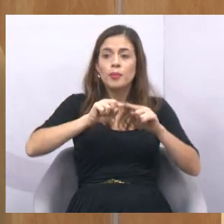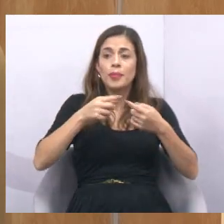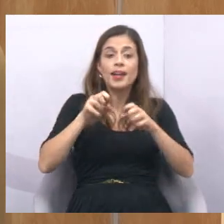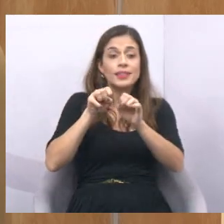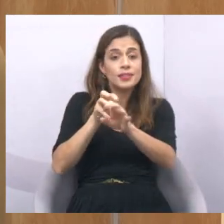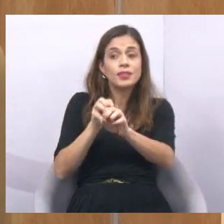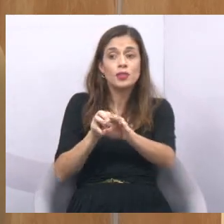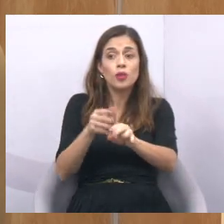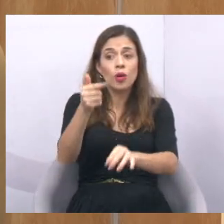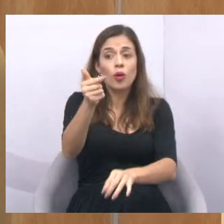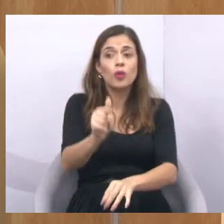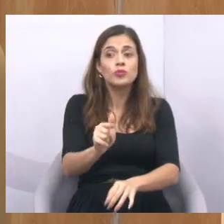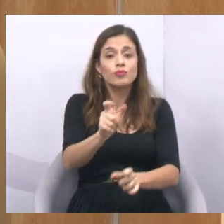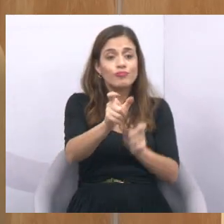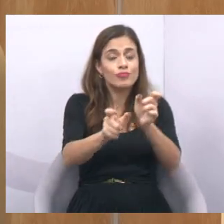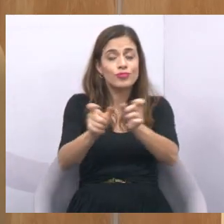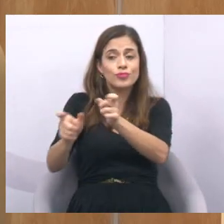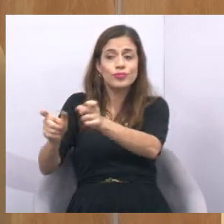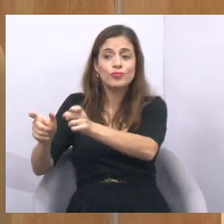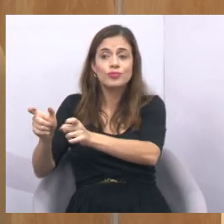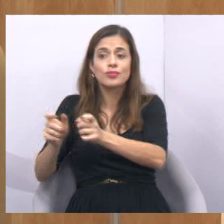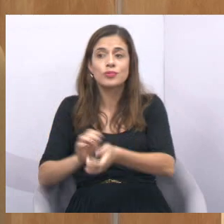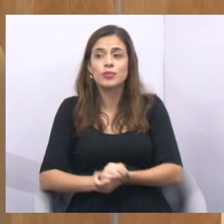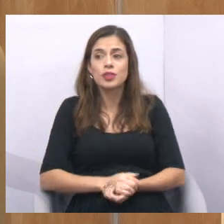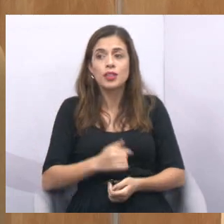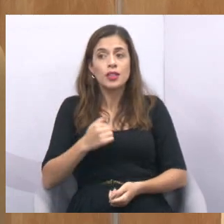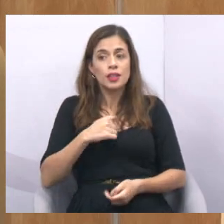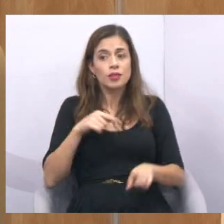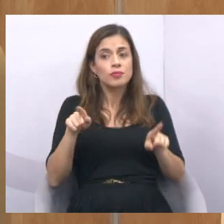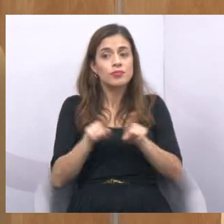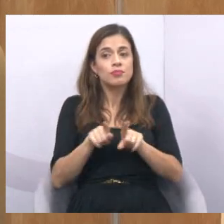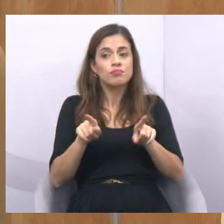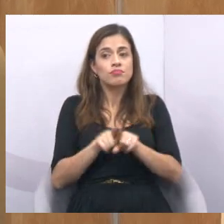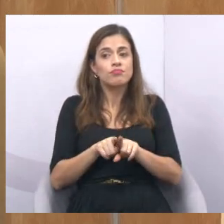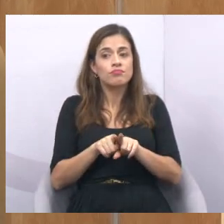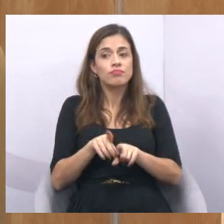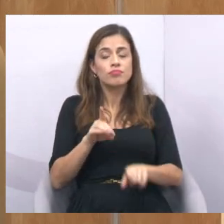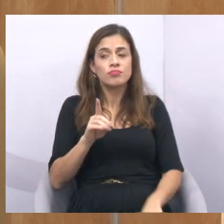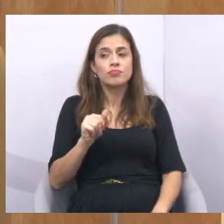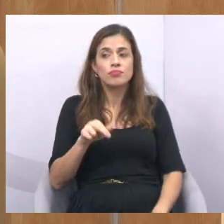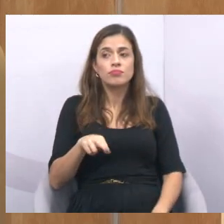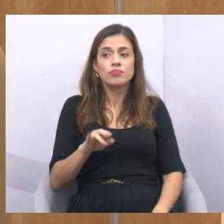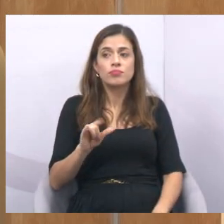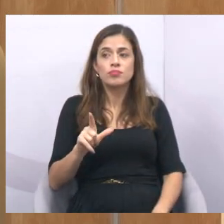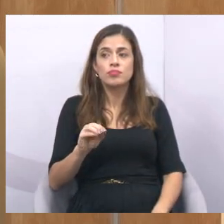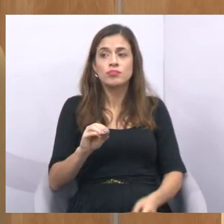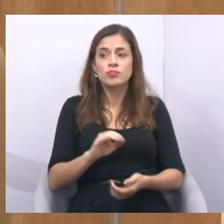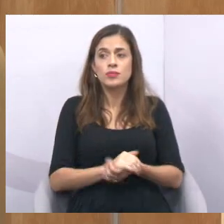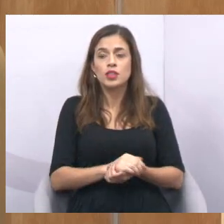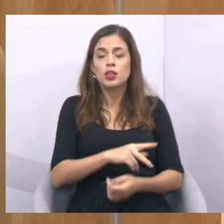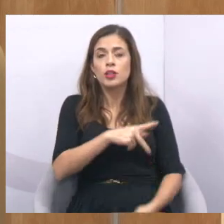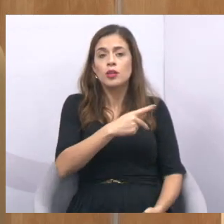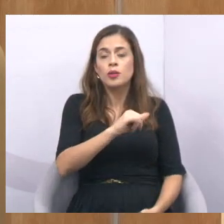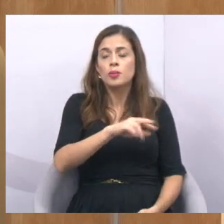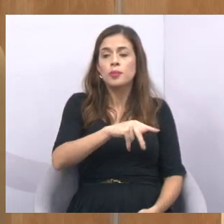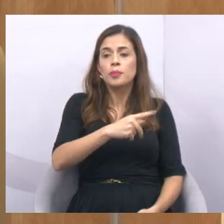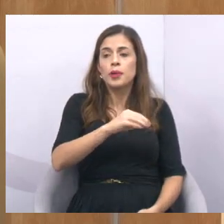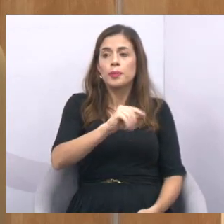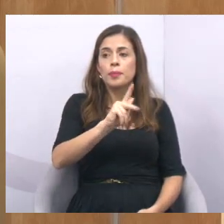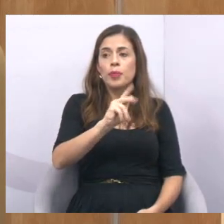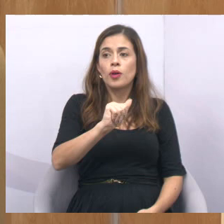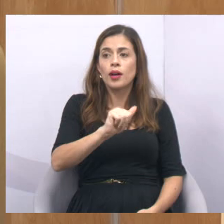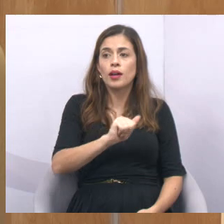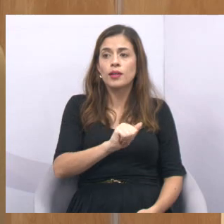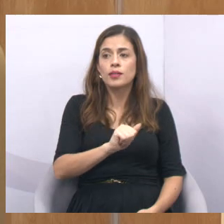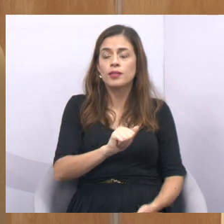outro. Os jogadores, eu também. O Danilo falou, Pipoca falou. É